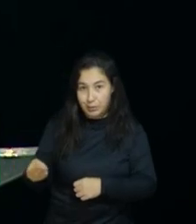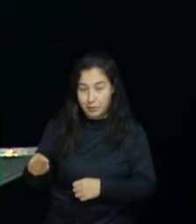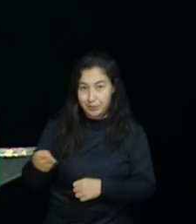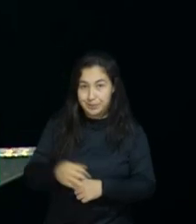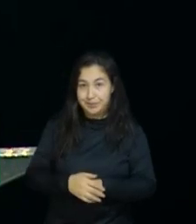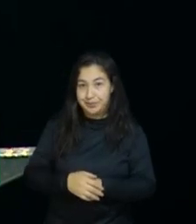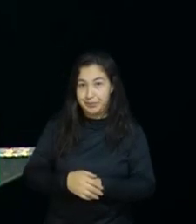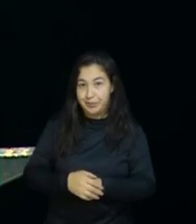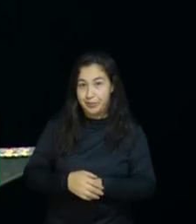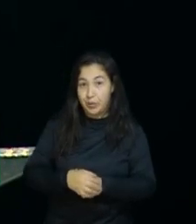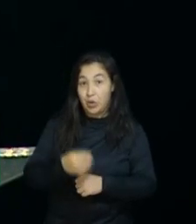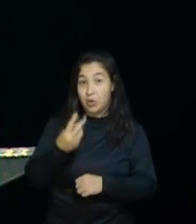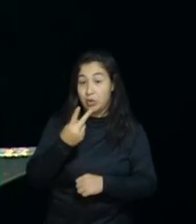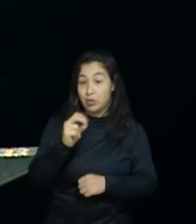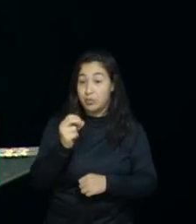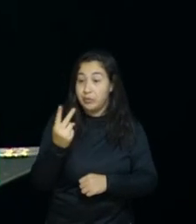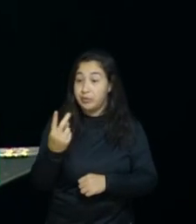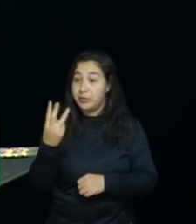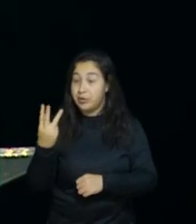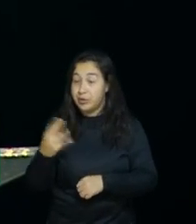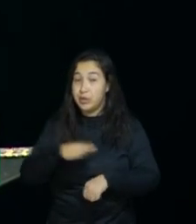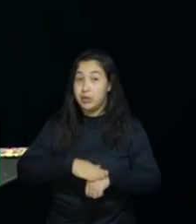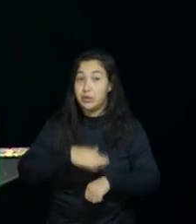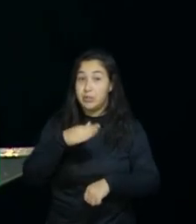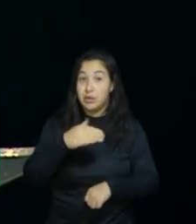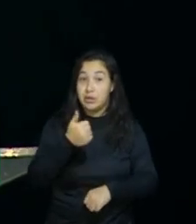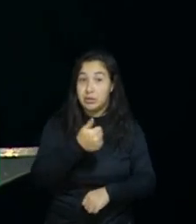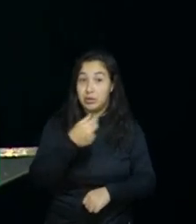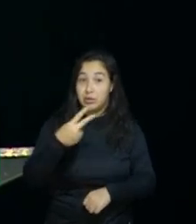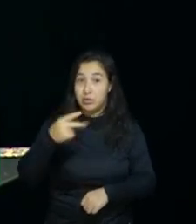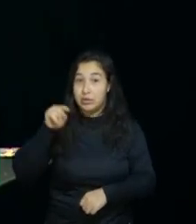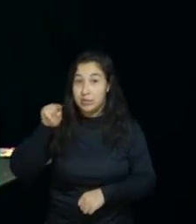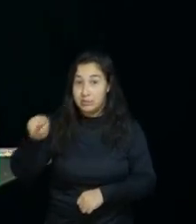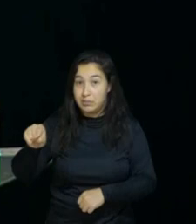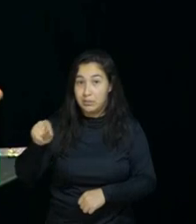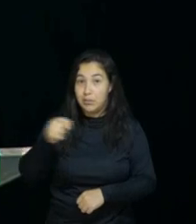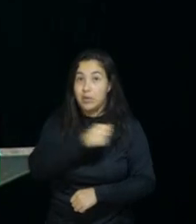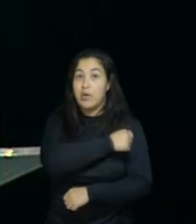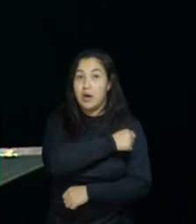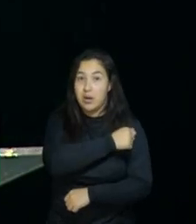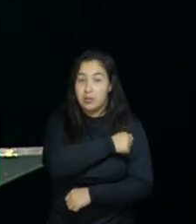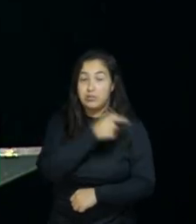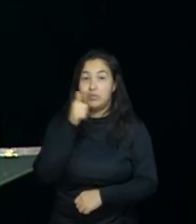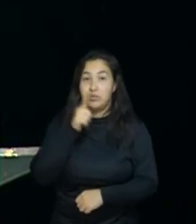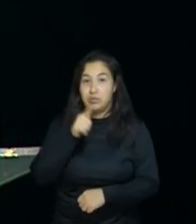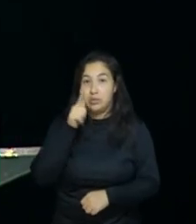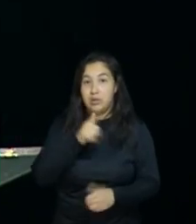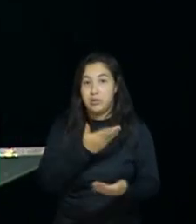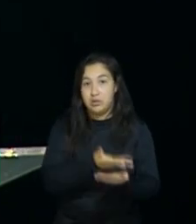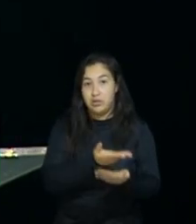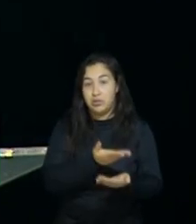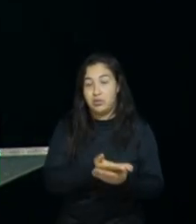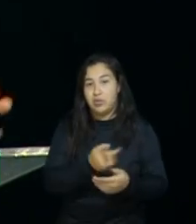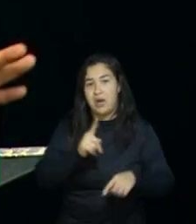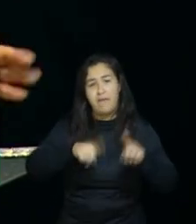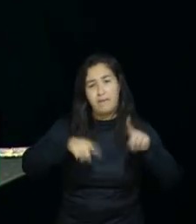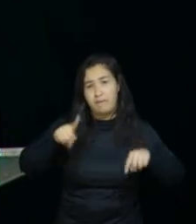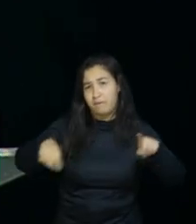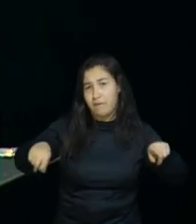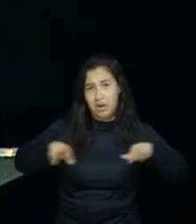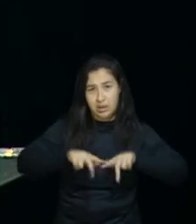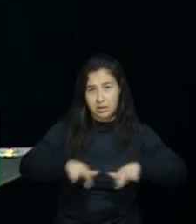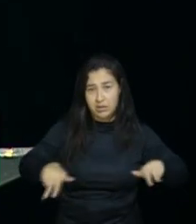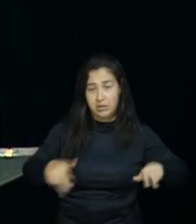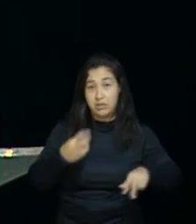foram mais de 12.800 alunos contemplados, com variações de bolsas de estudos também de